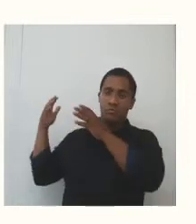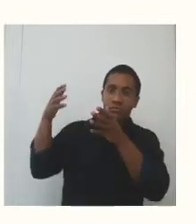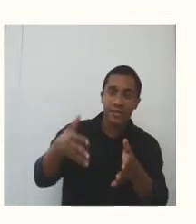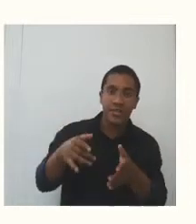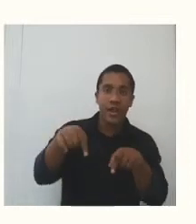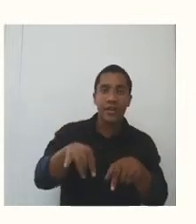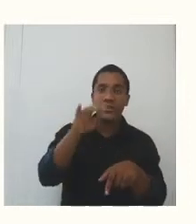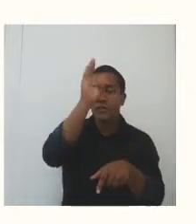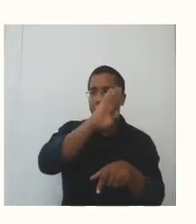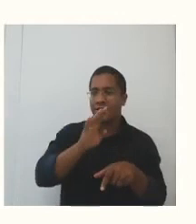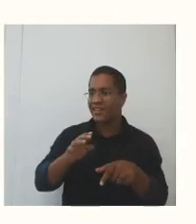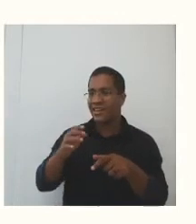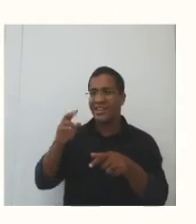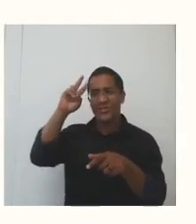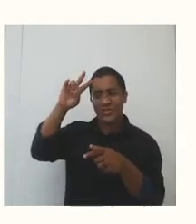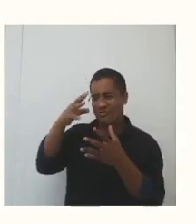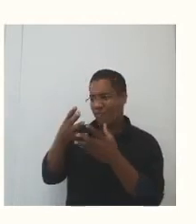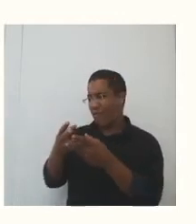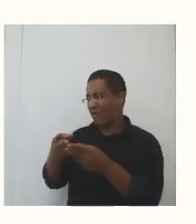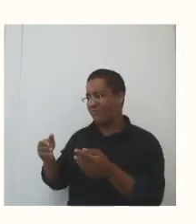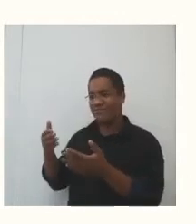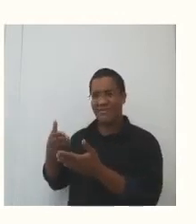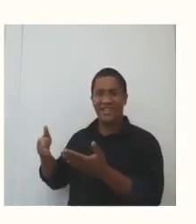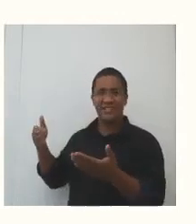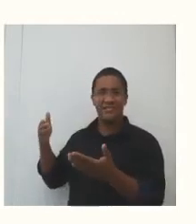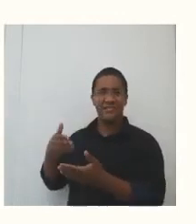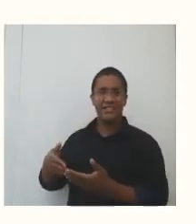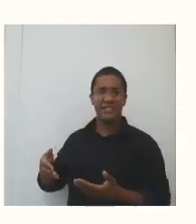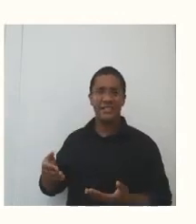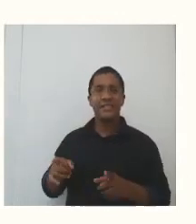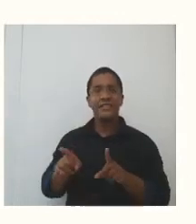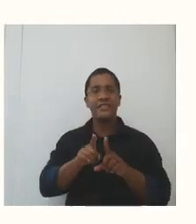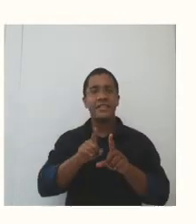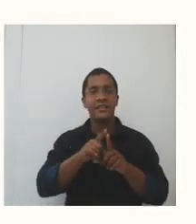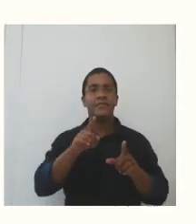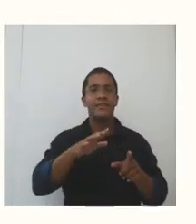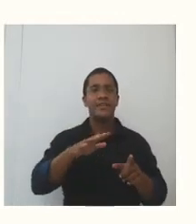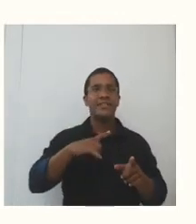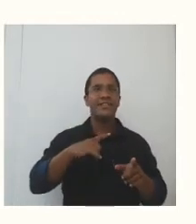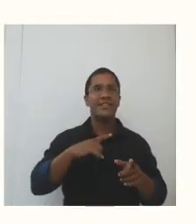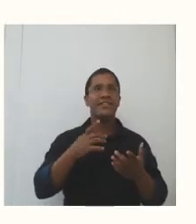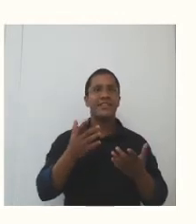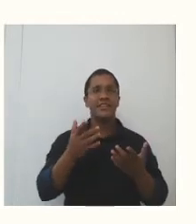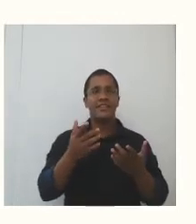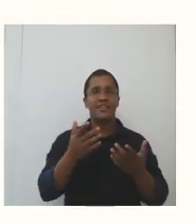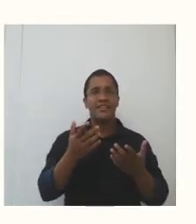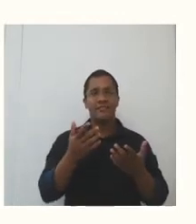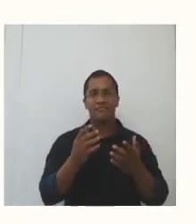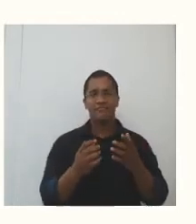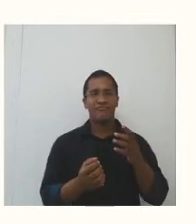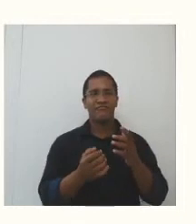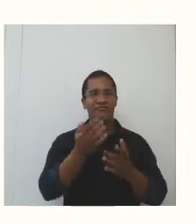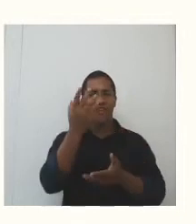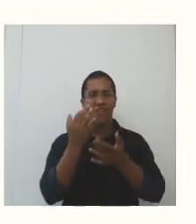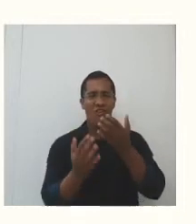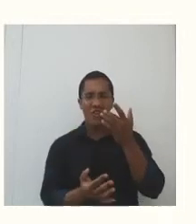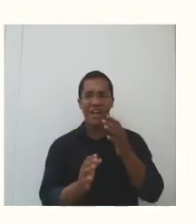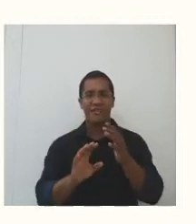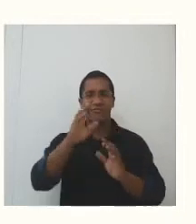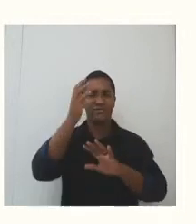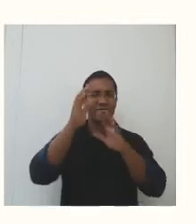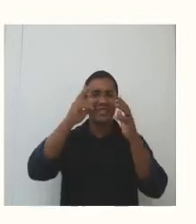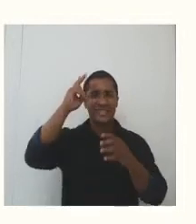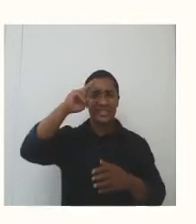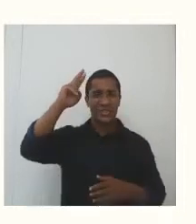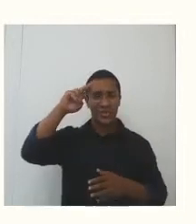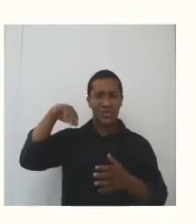Nacional, outra coisa que parte do nosso coração, porque também passou por um processo de um incêndio, né? Assim, tão pena que a nossa história